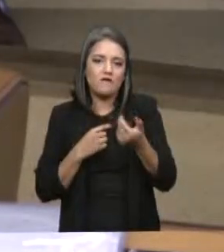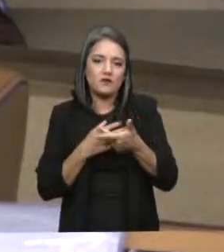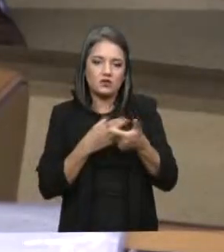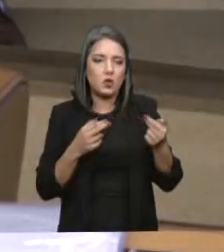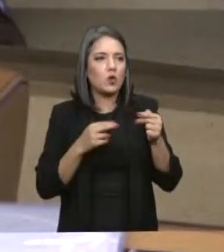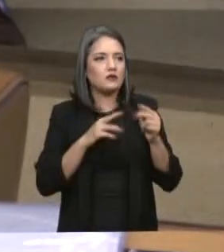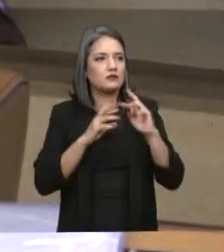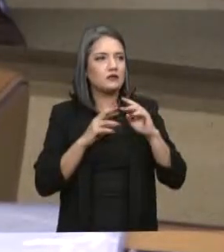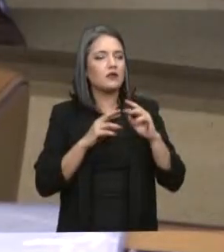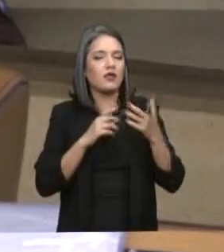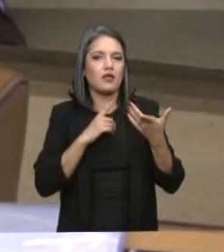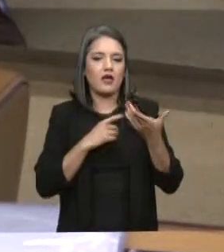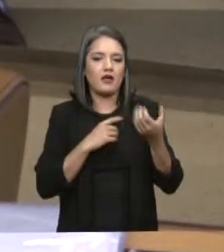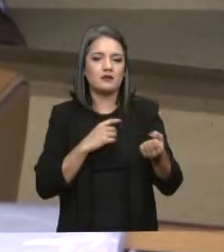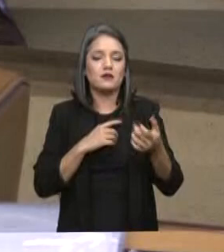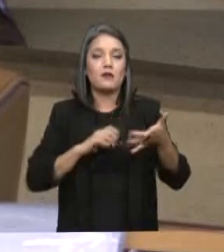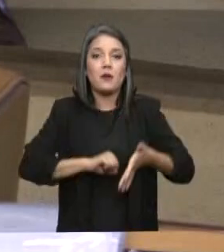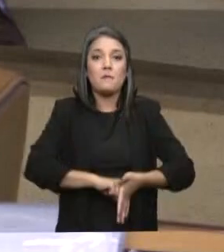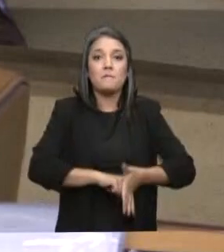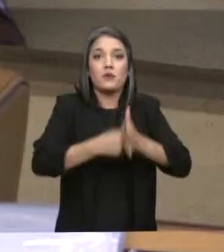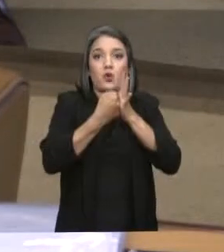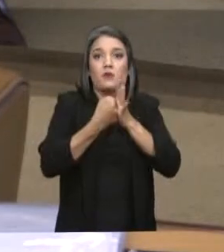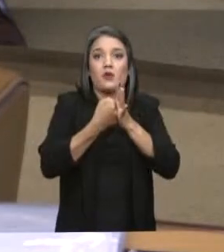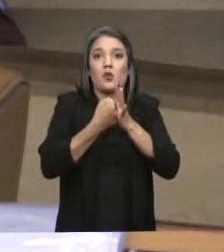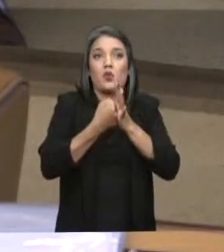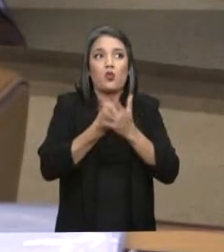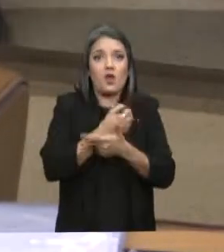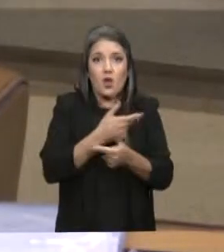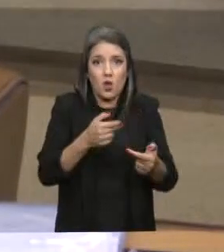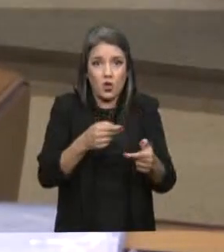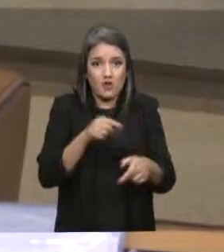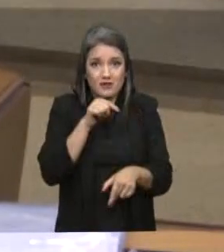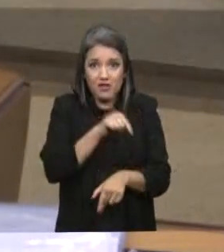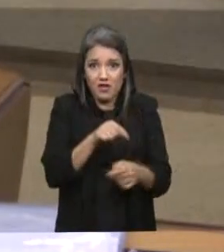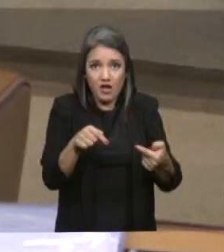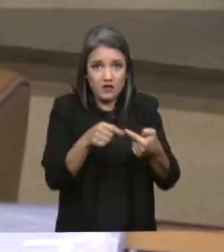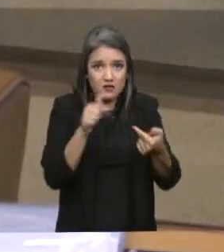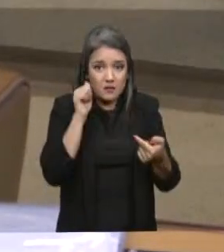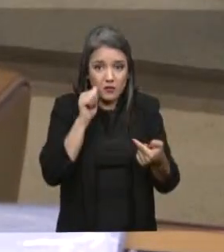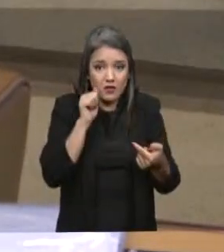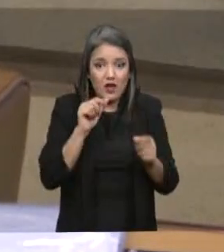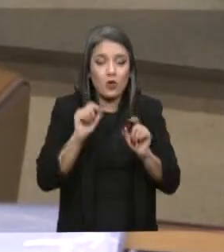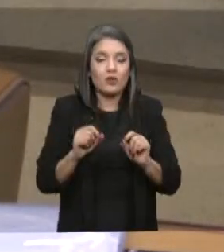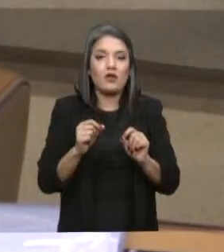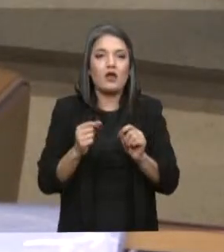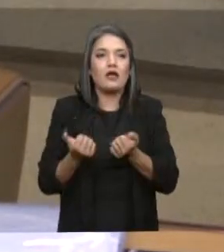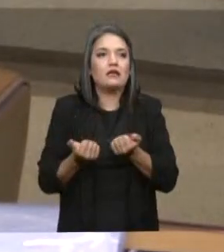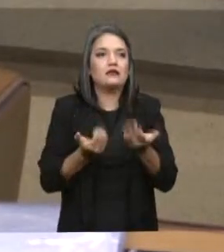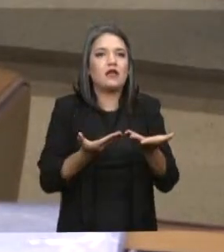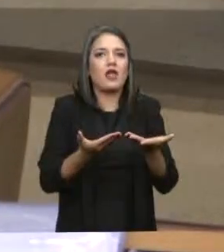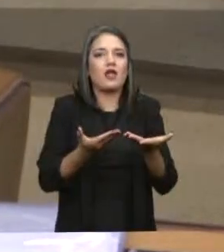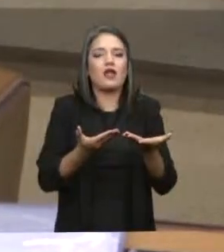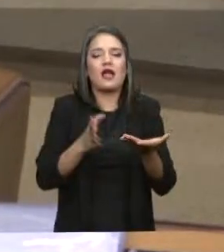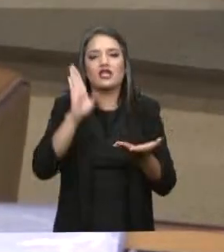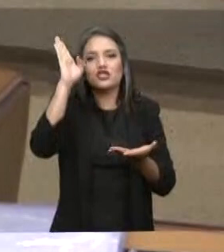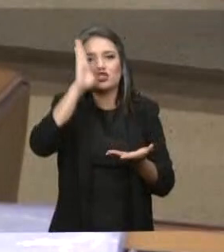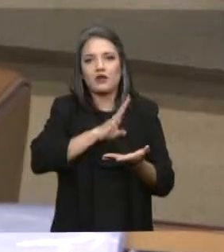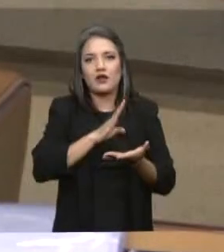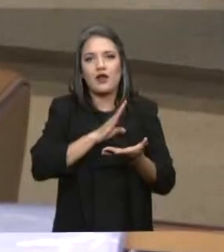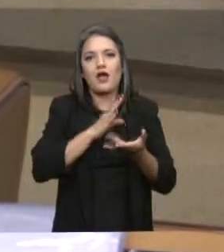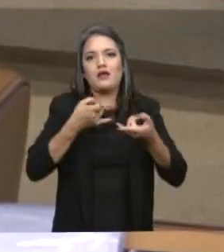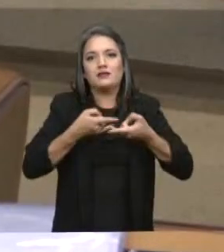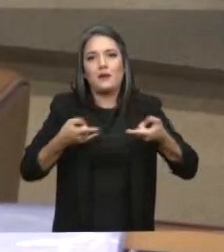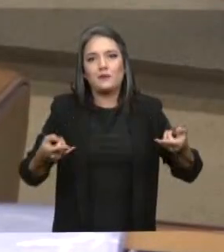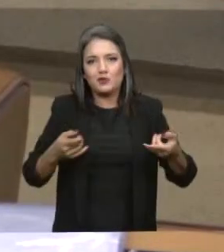dizia respeito às mulheres a possibilidade de distribuição gratuita e absorvente